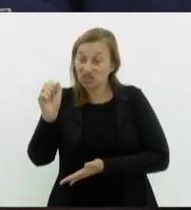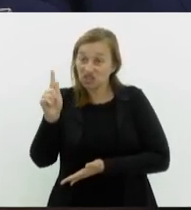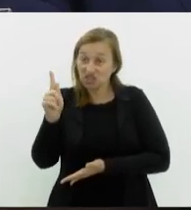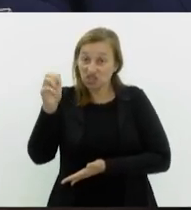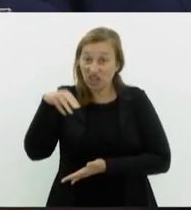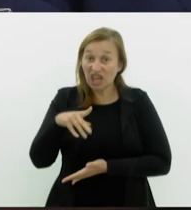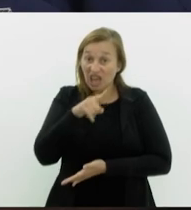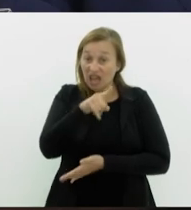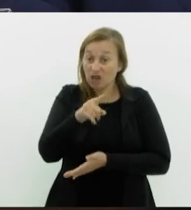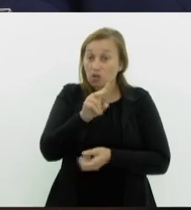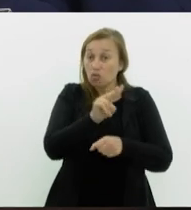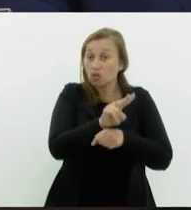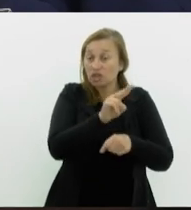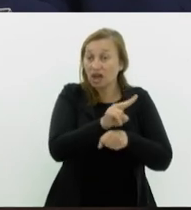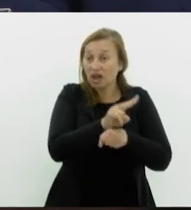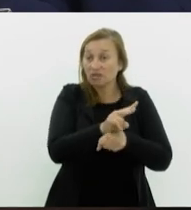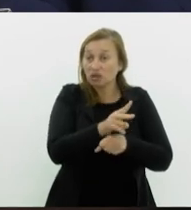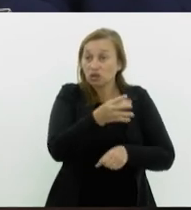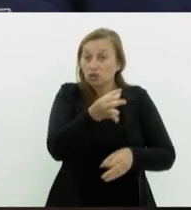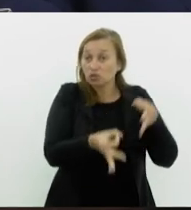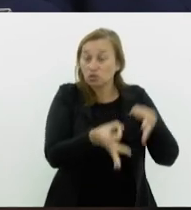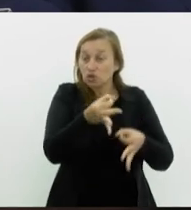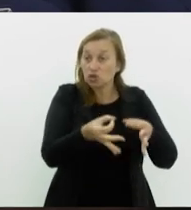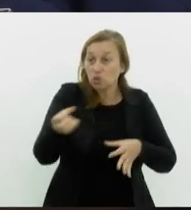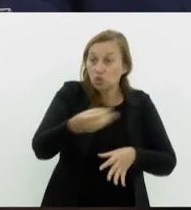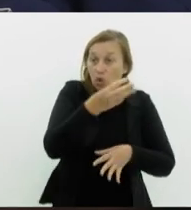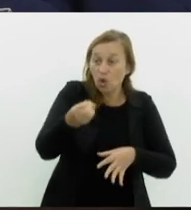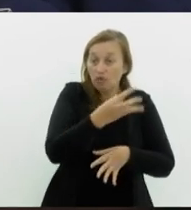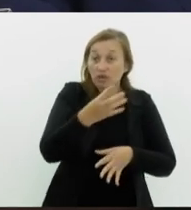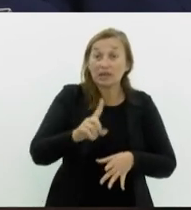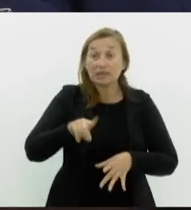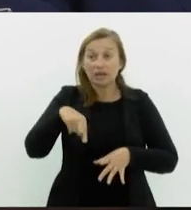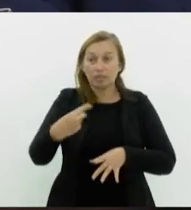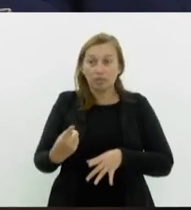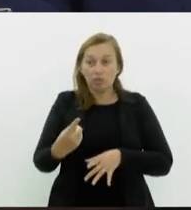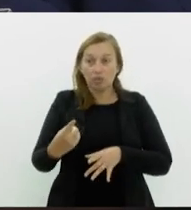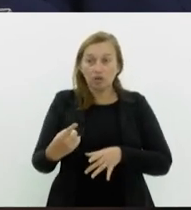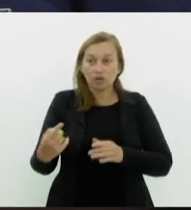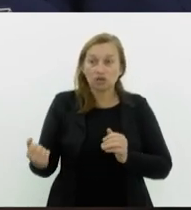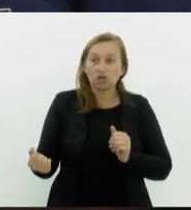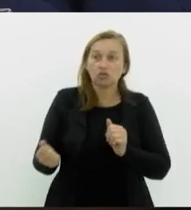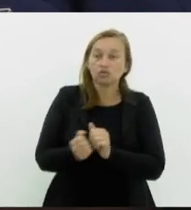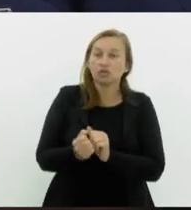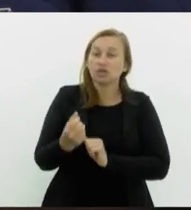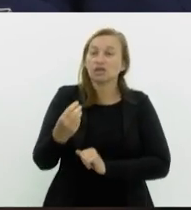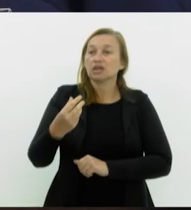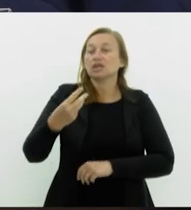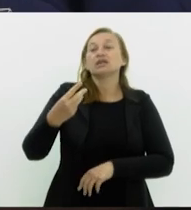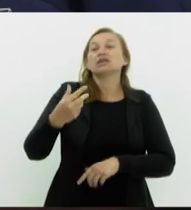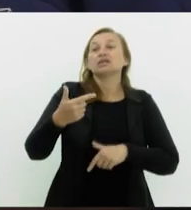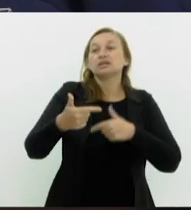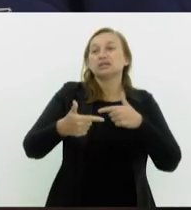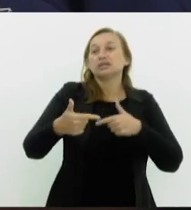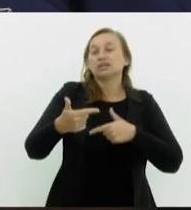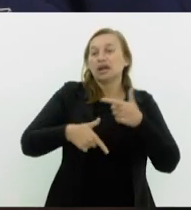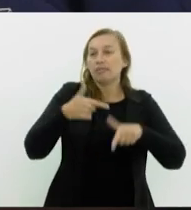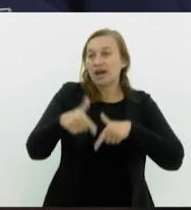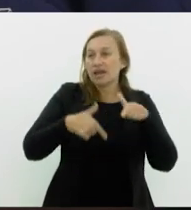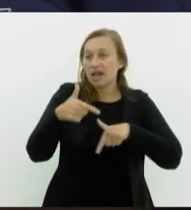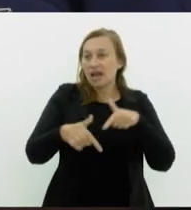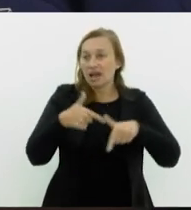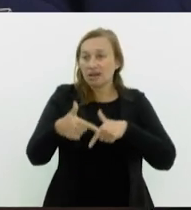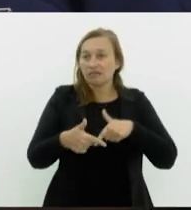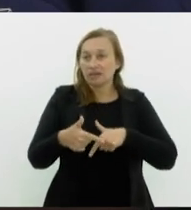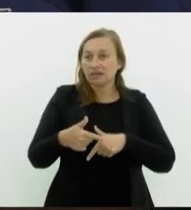novinho. Depois tive a sorte de trabalhar com Sua Excelência na terceira vice-presidência, onde nós éramos obrigados, cada vez